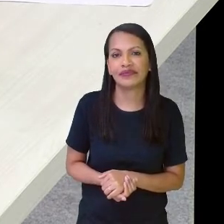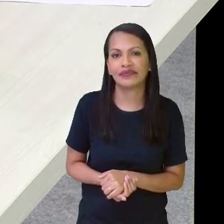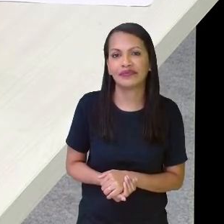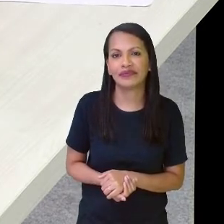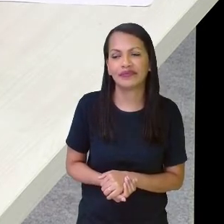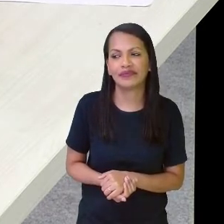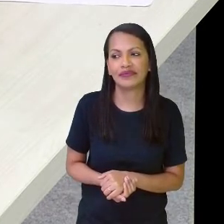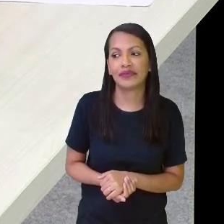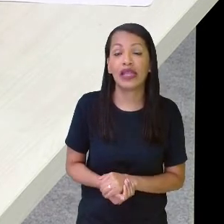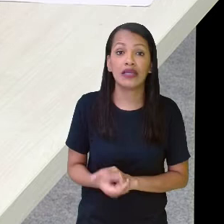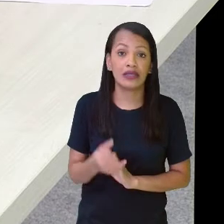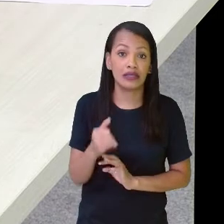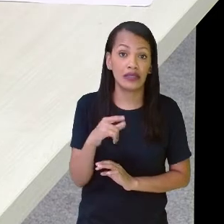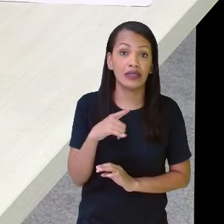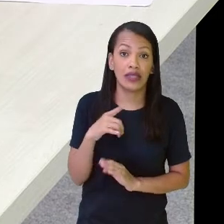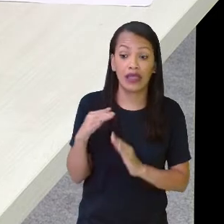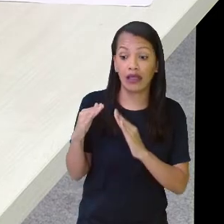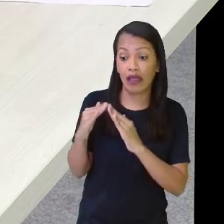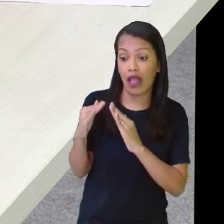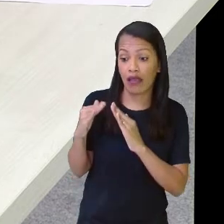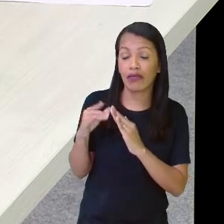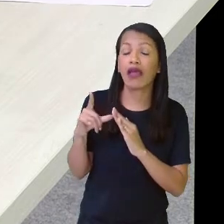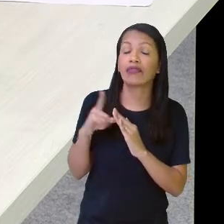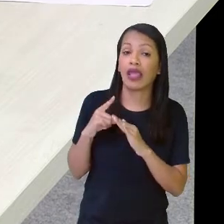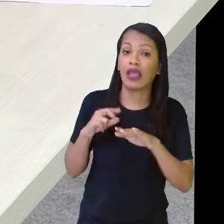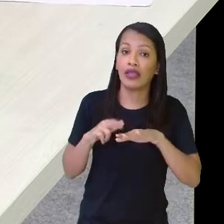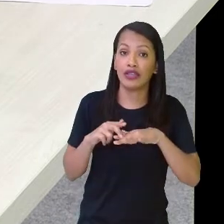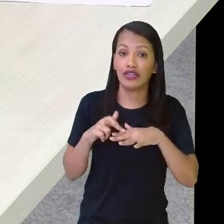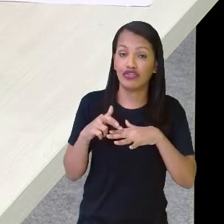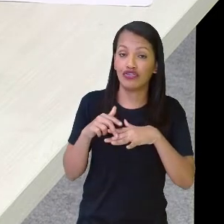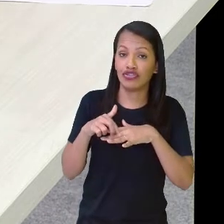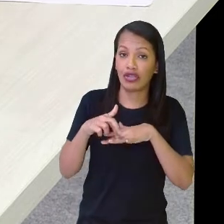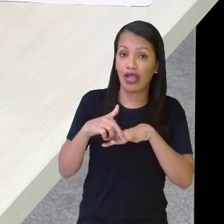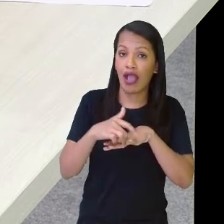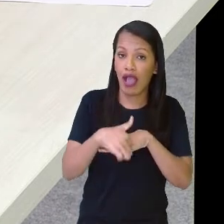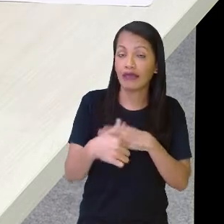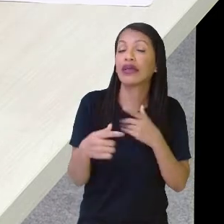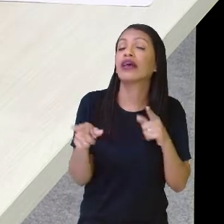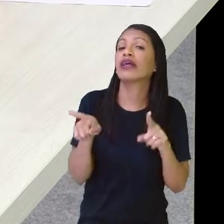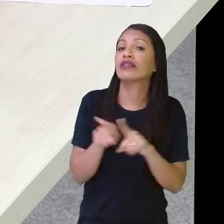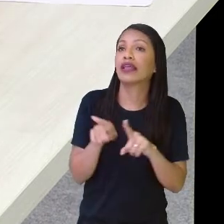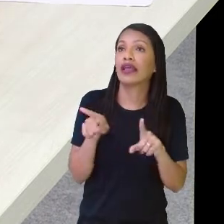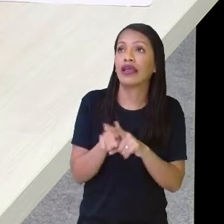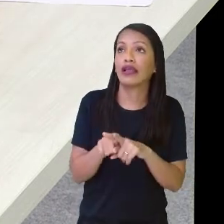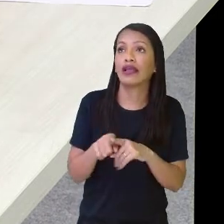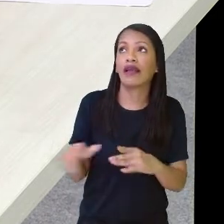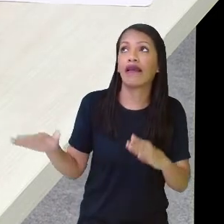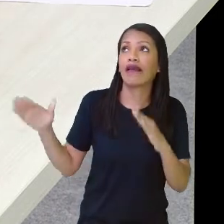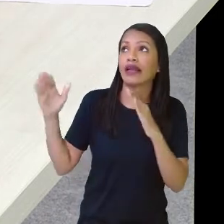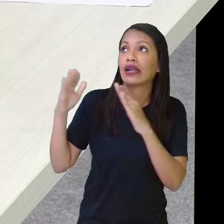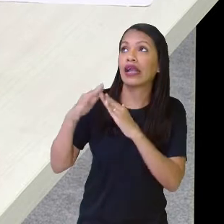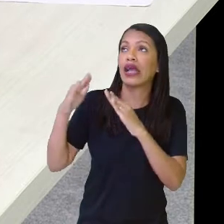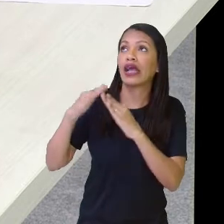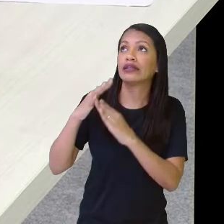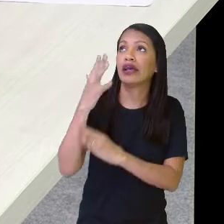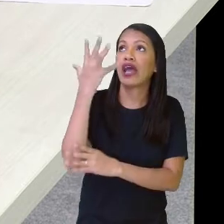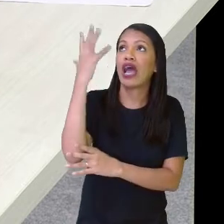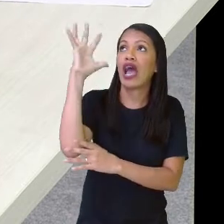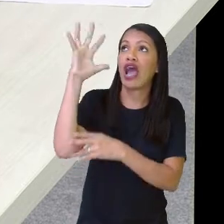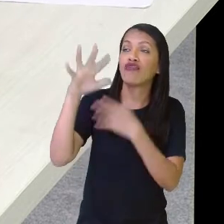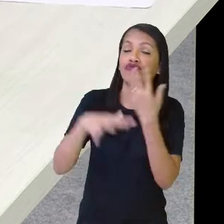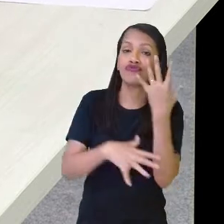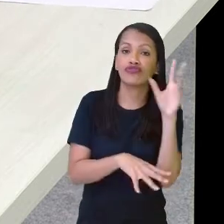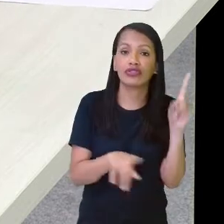Bom, se tem casa, tem escada. Geralmente tem as casas, tem as antenas e tem algumas árvores